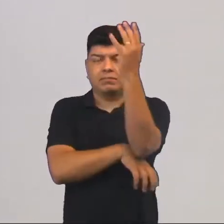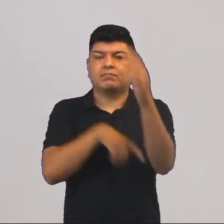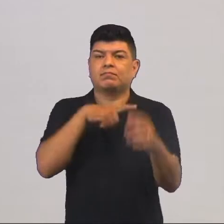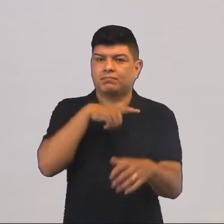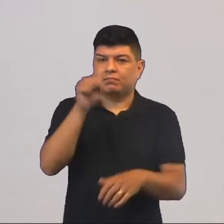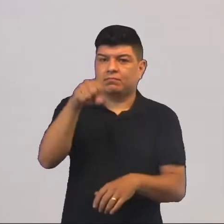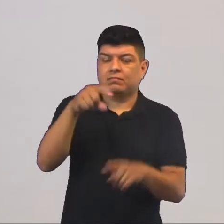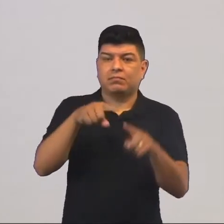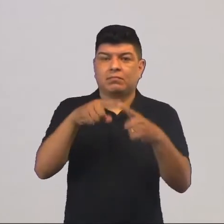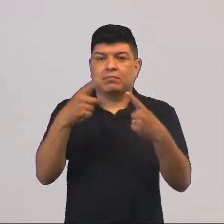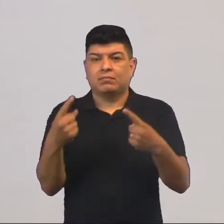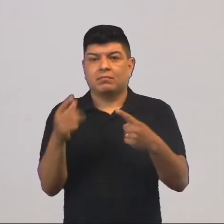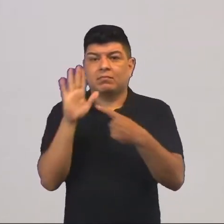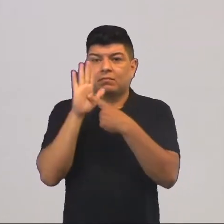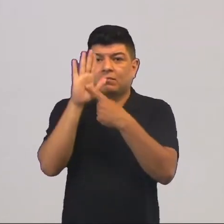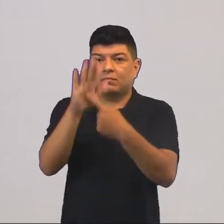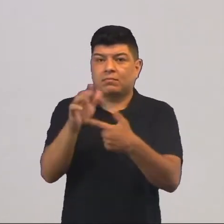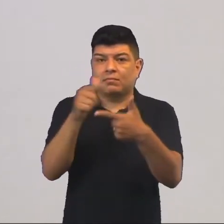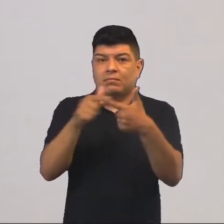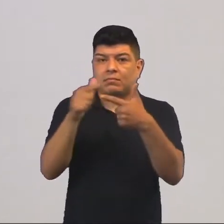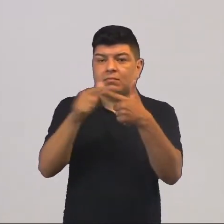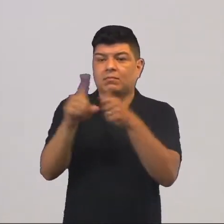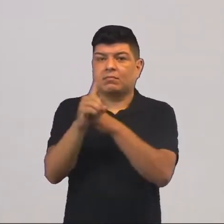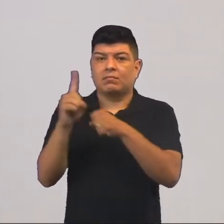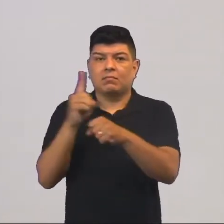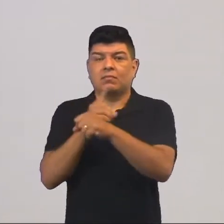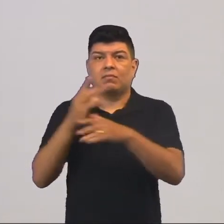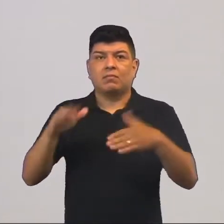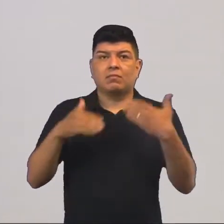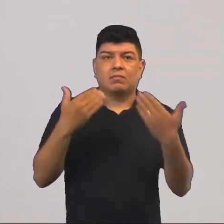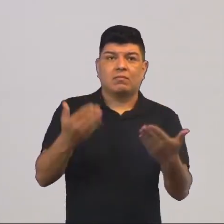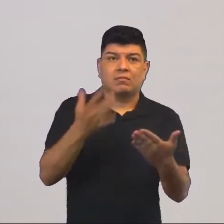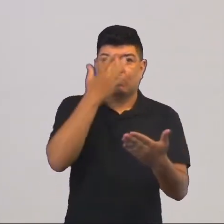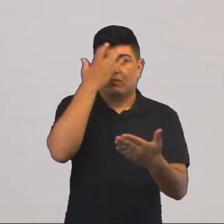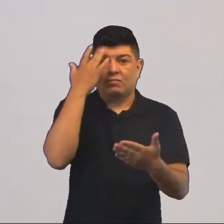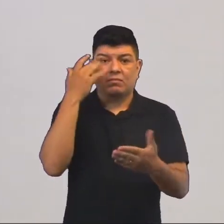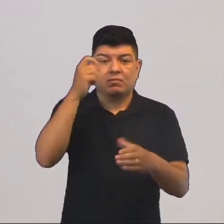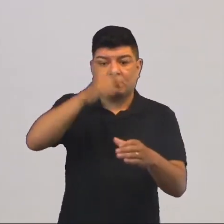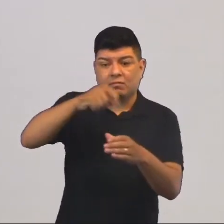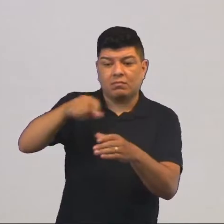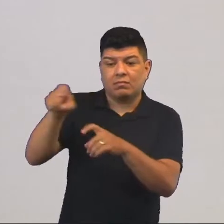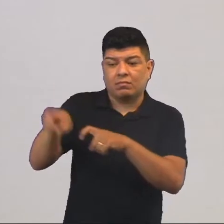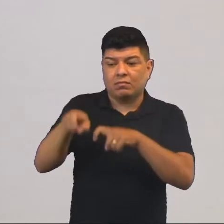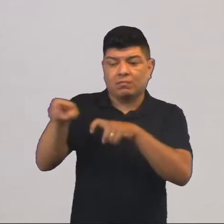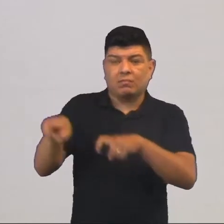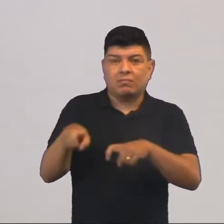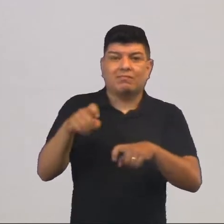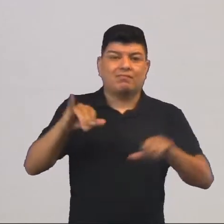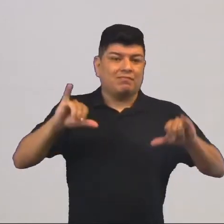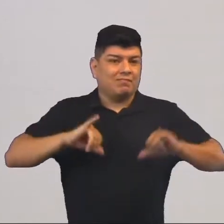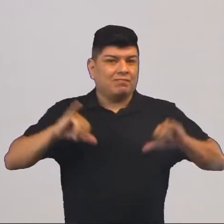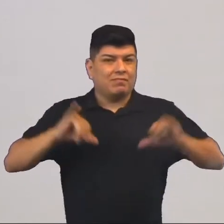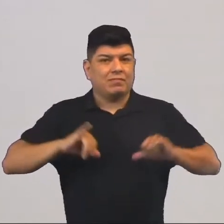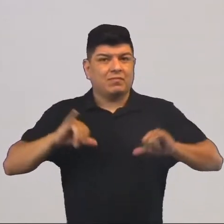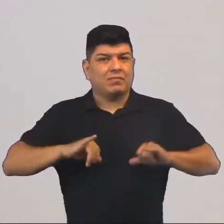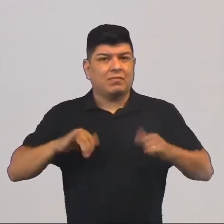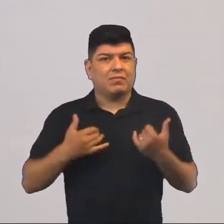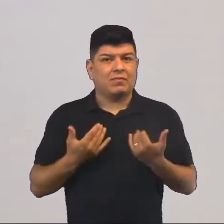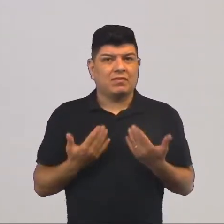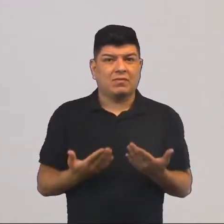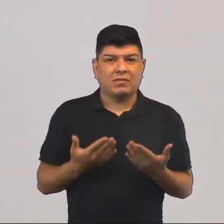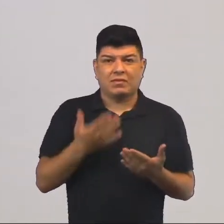e é claro que eu não conseguiria isto sem a ajuda do Moisés, nosso intérprete, e do Jamerson, aqui nos estúdios, para que esta aula